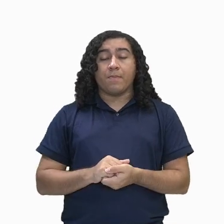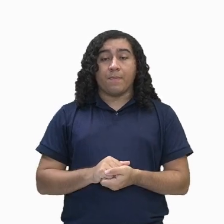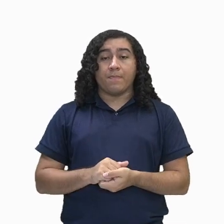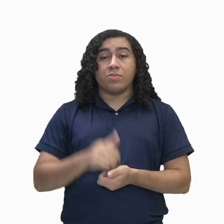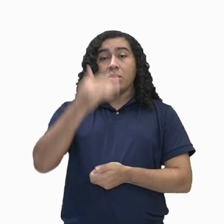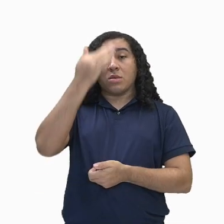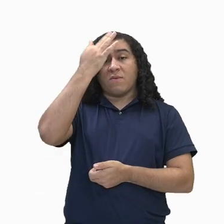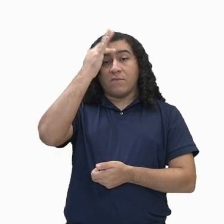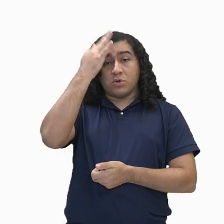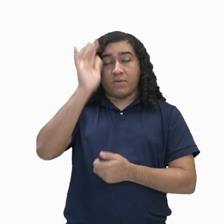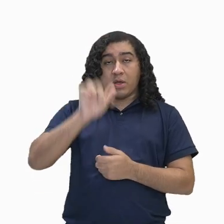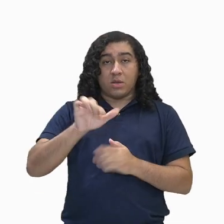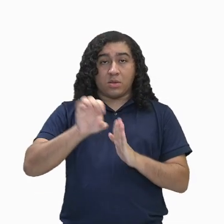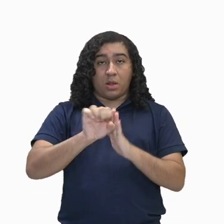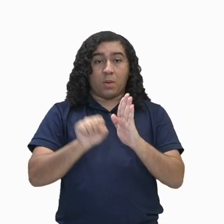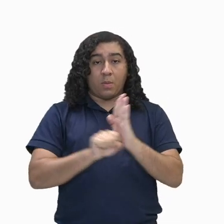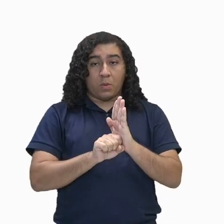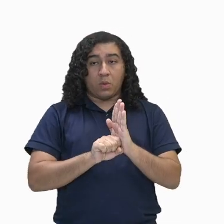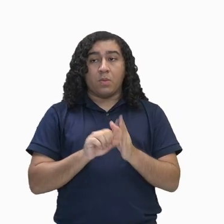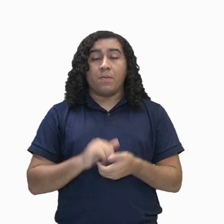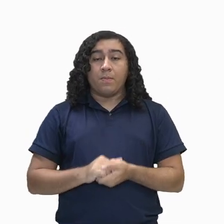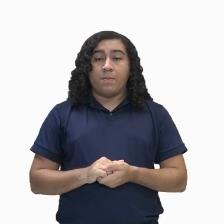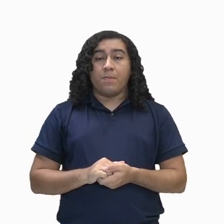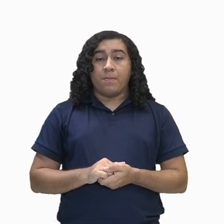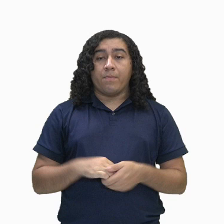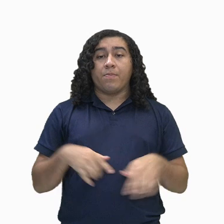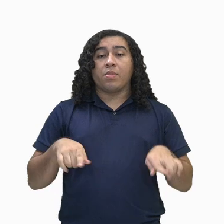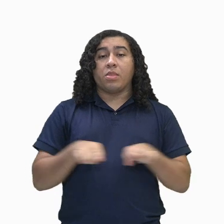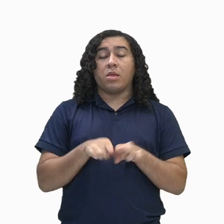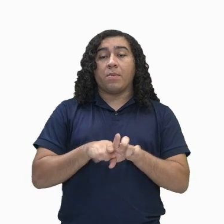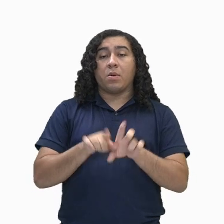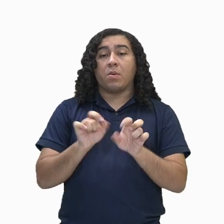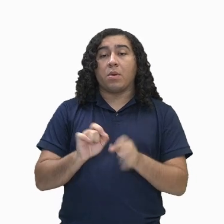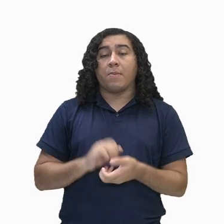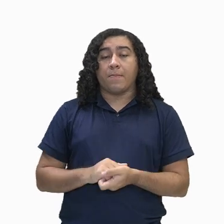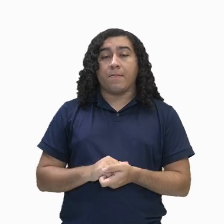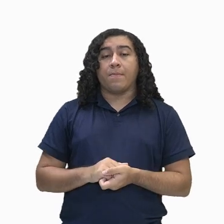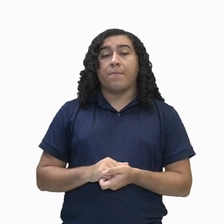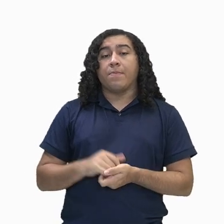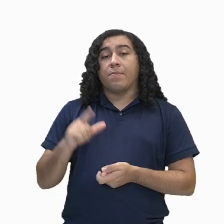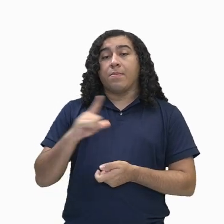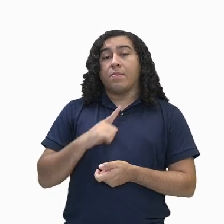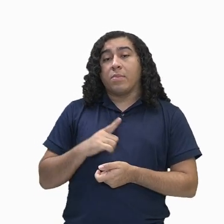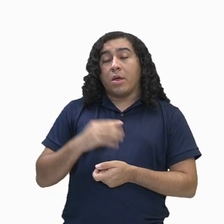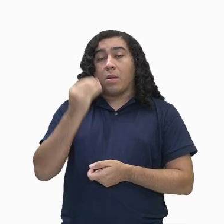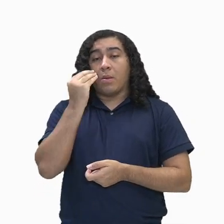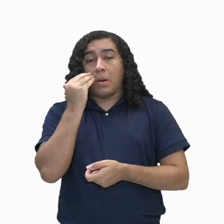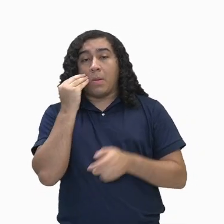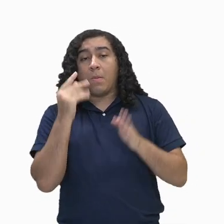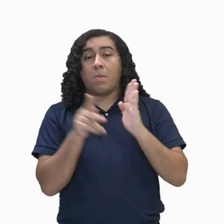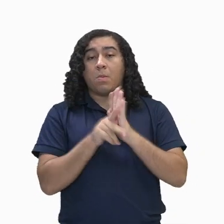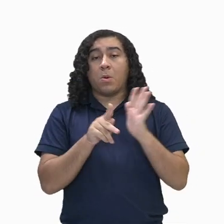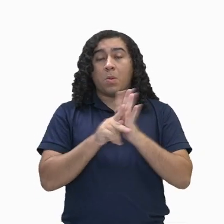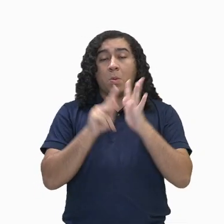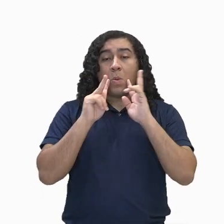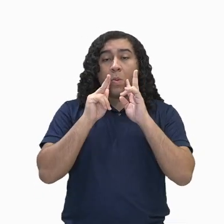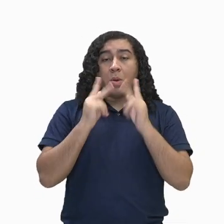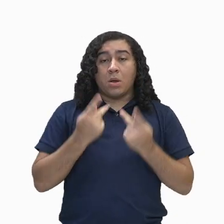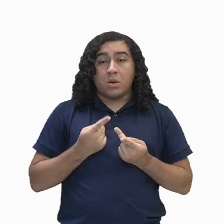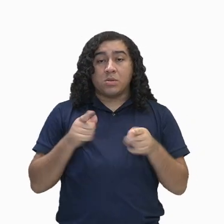filosofia das formas simbólicas, o ensaio sobre o homem, e ele faleceu em 13 de abril